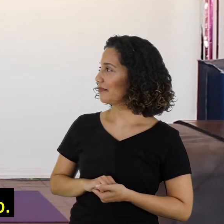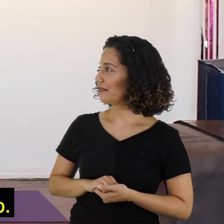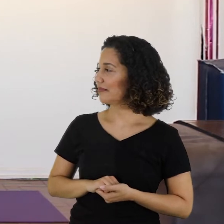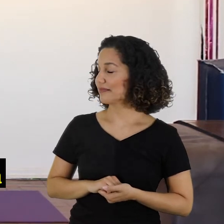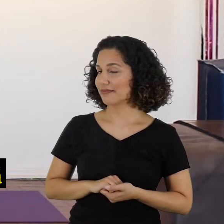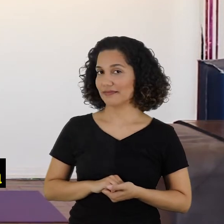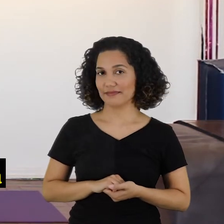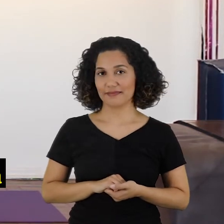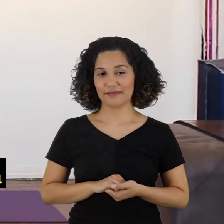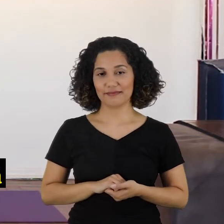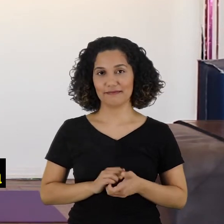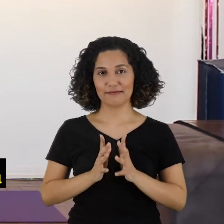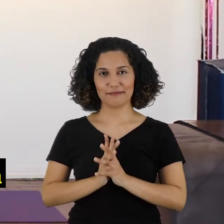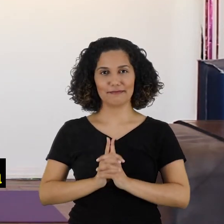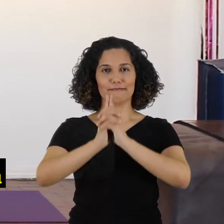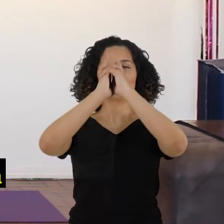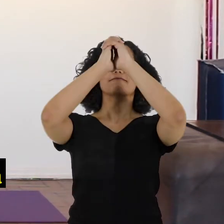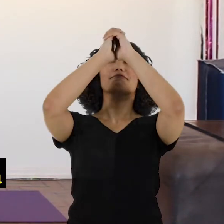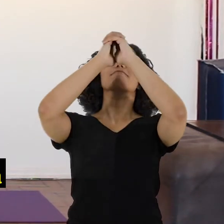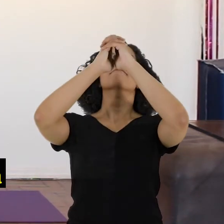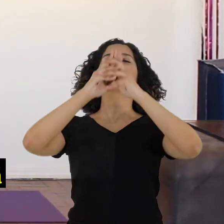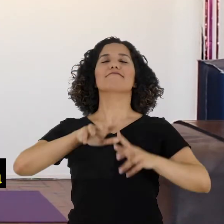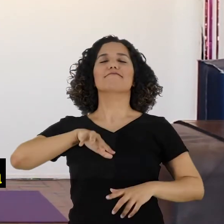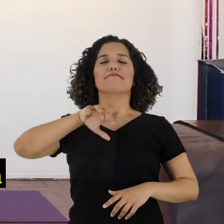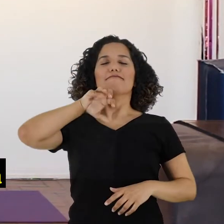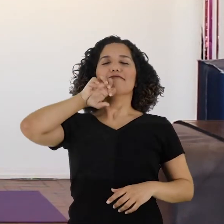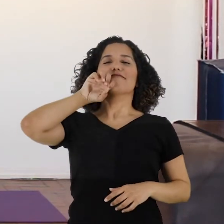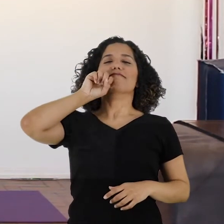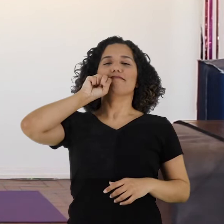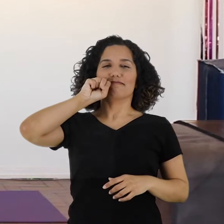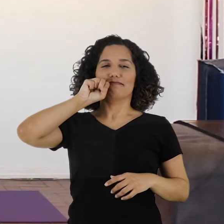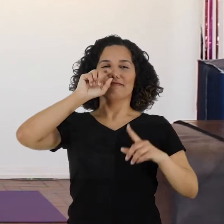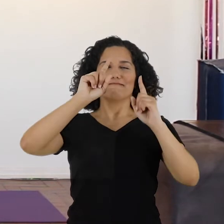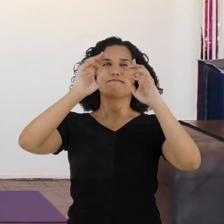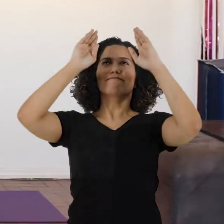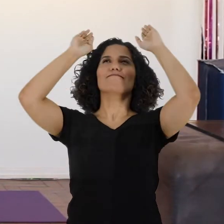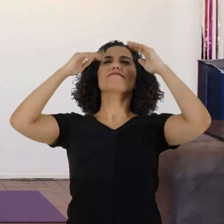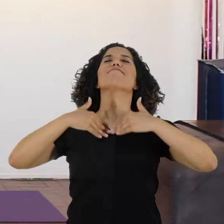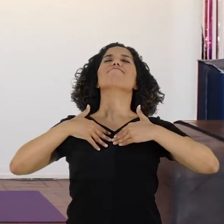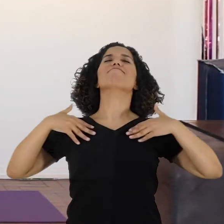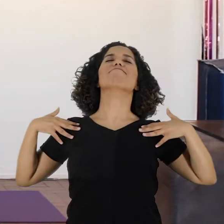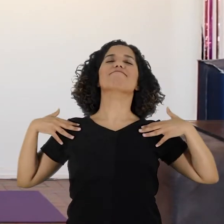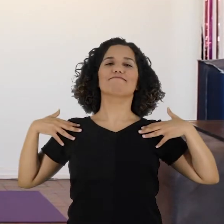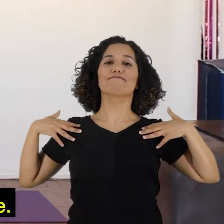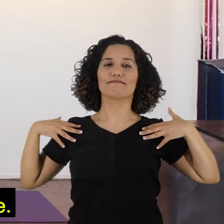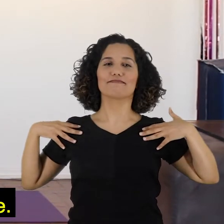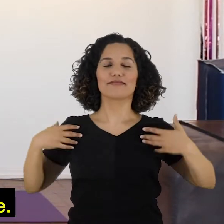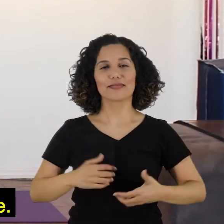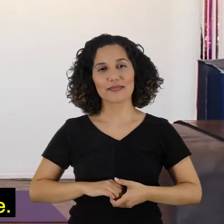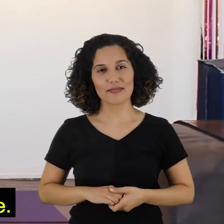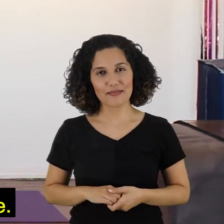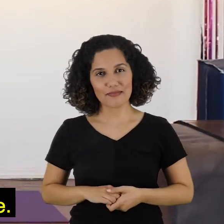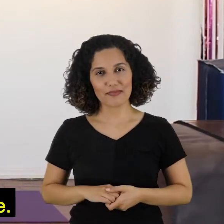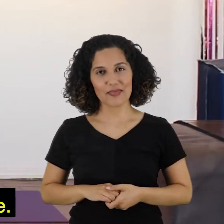chão, sobe o tronco, faz Kalimudra, inspira lá em cima, leva a mão lá para trás, abre esse peito.